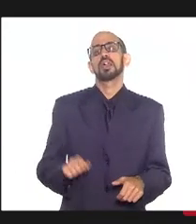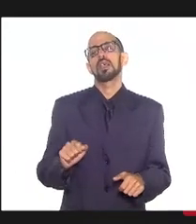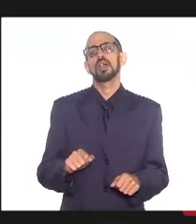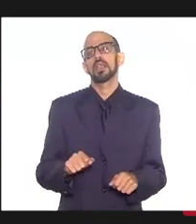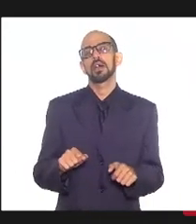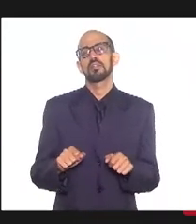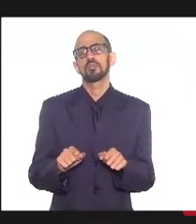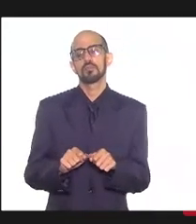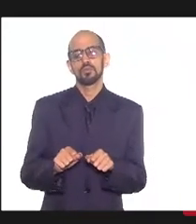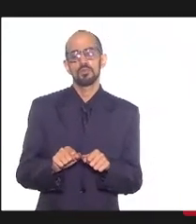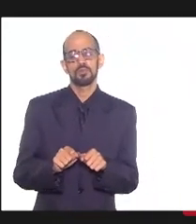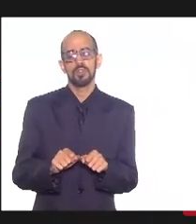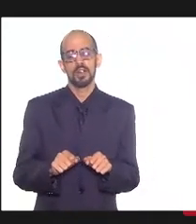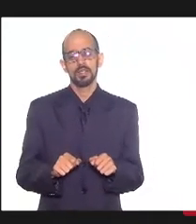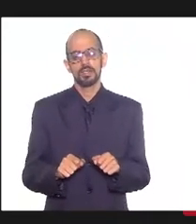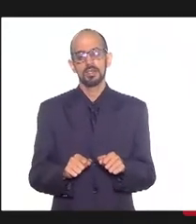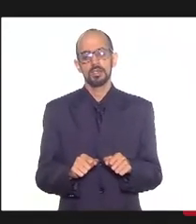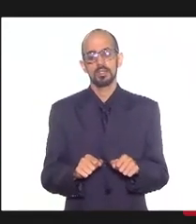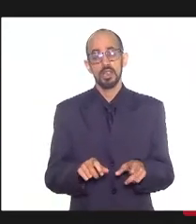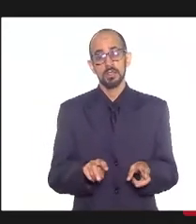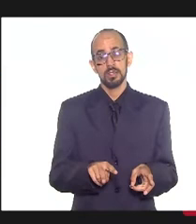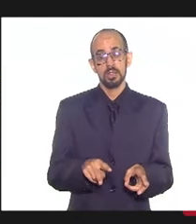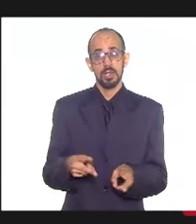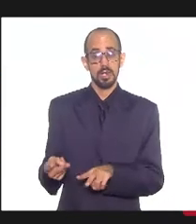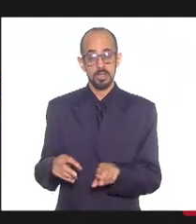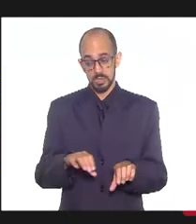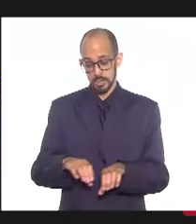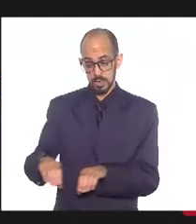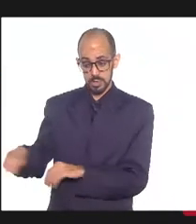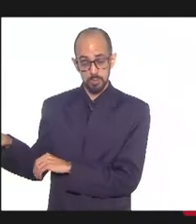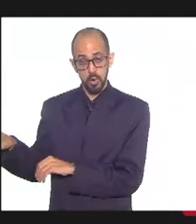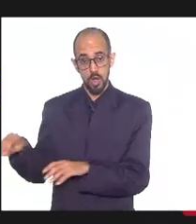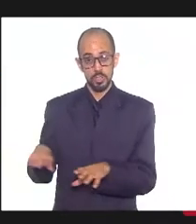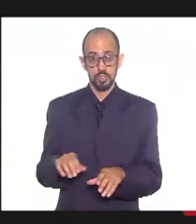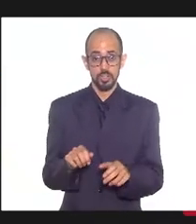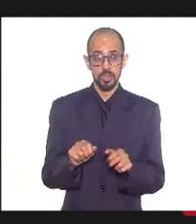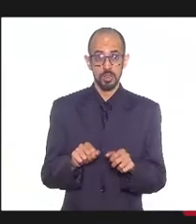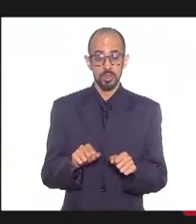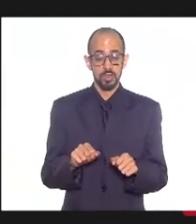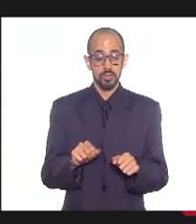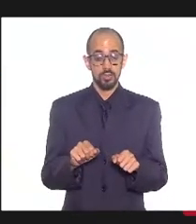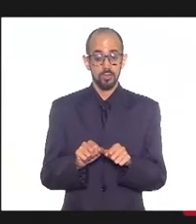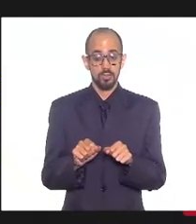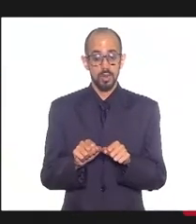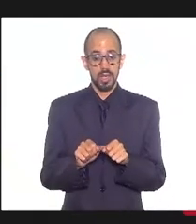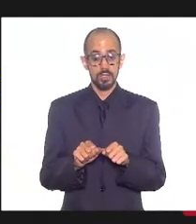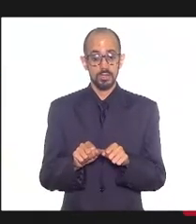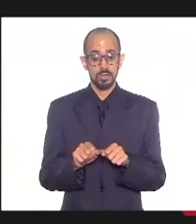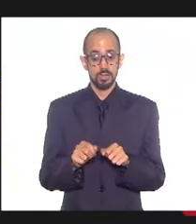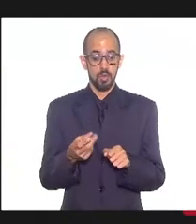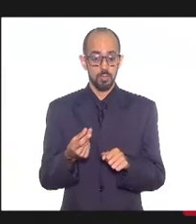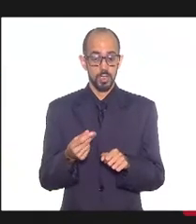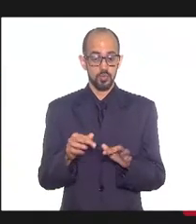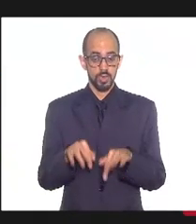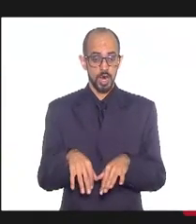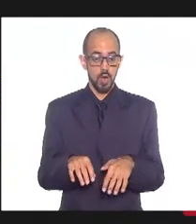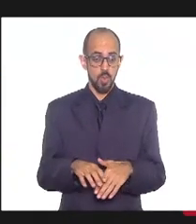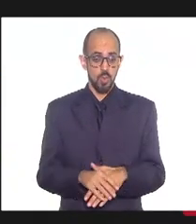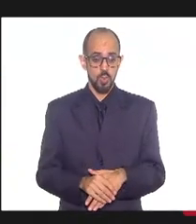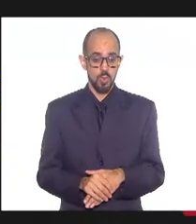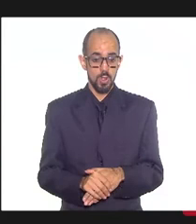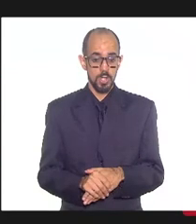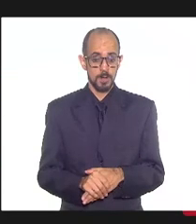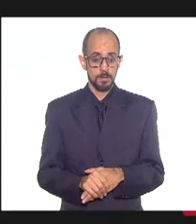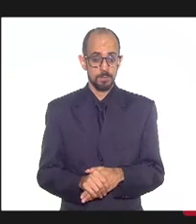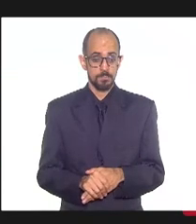construção necessária de infraestrutura de transporte, e isso carrega, por conta do CAPEX, o preço final. Próximo.